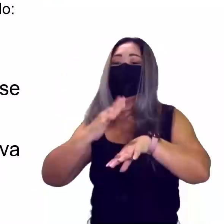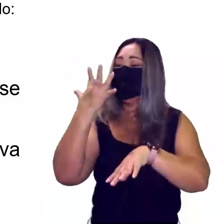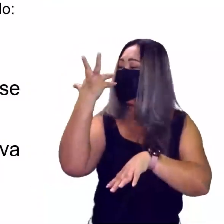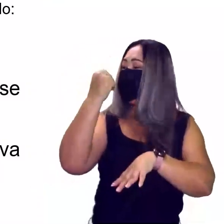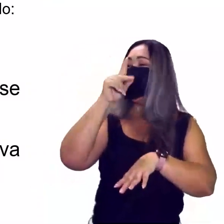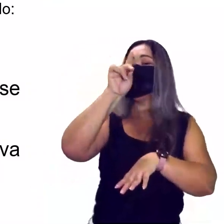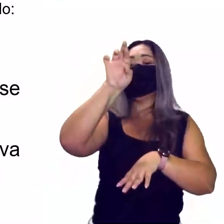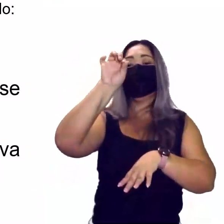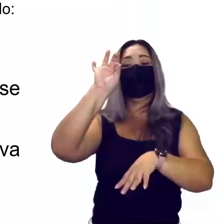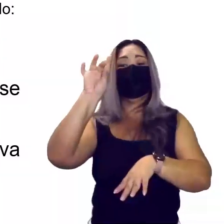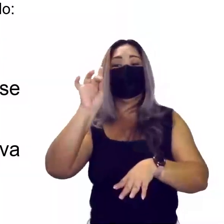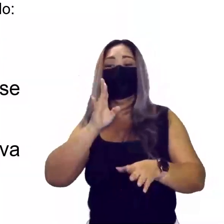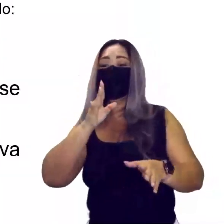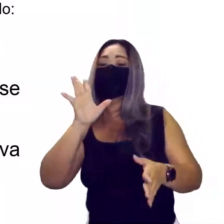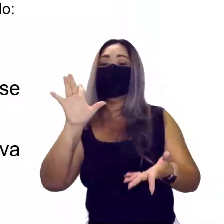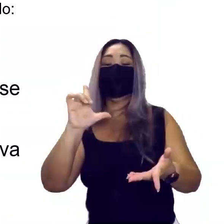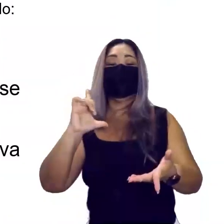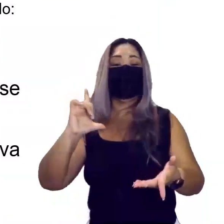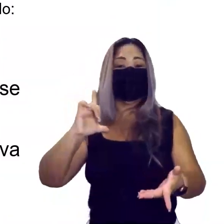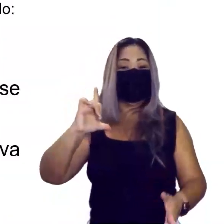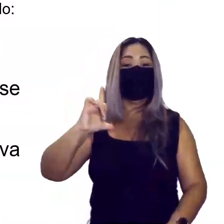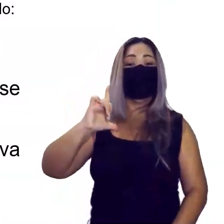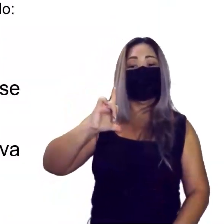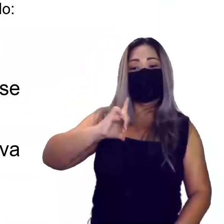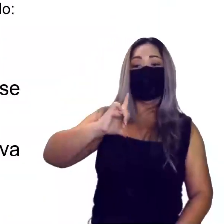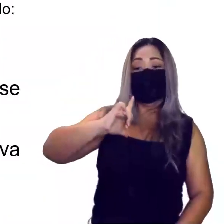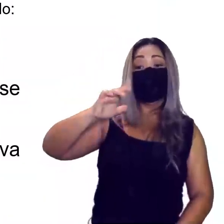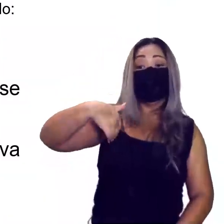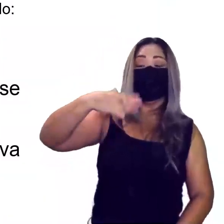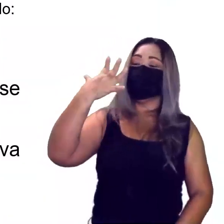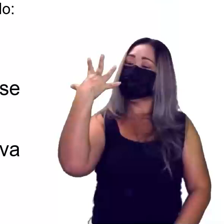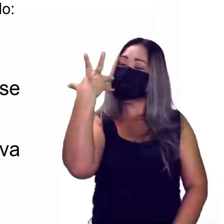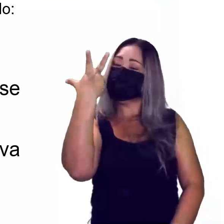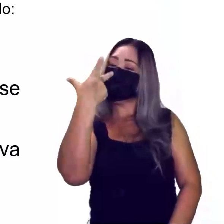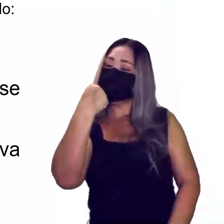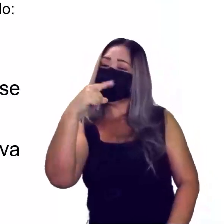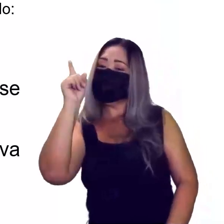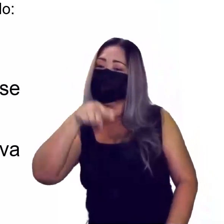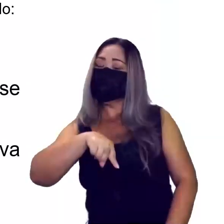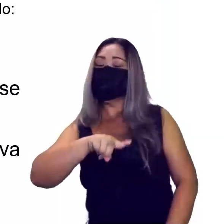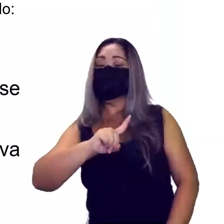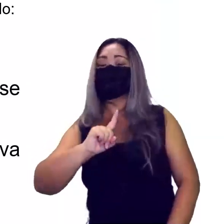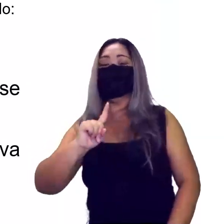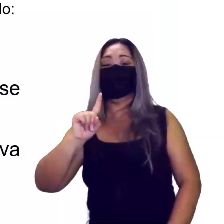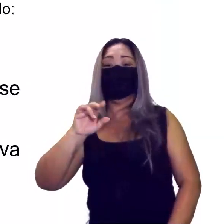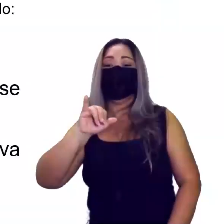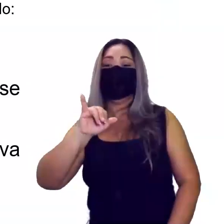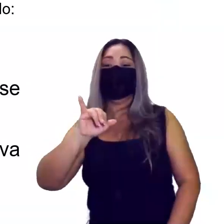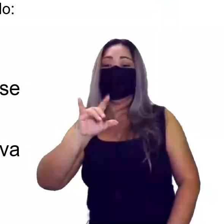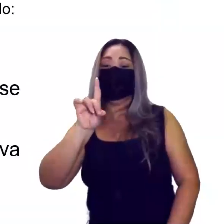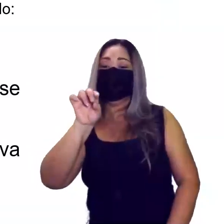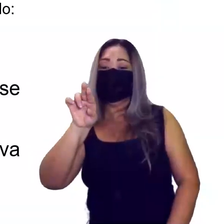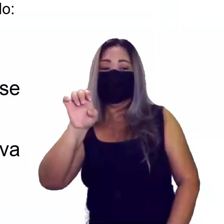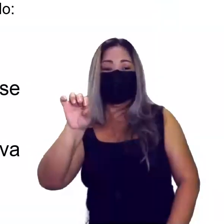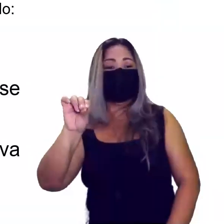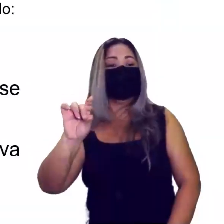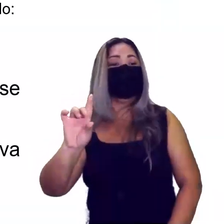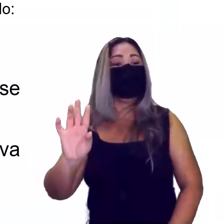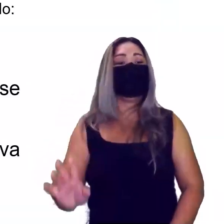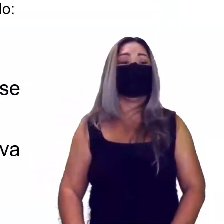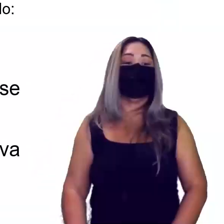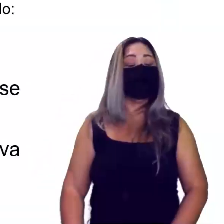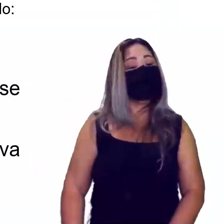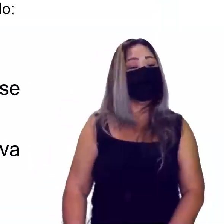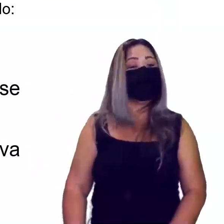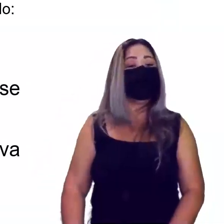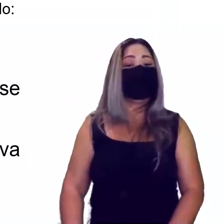entre deuses imortais. É um texto, né, de Hesíodo, a teogonia, né, que é a criação, através da